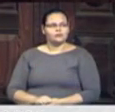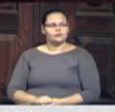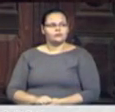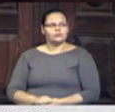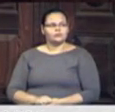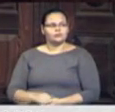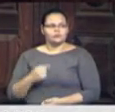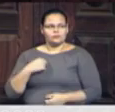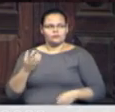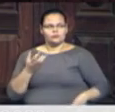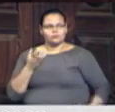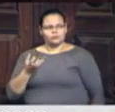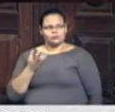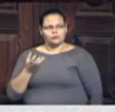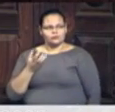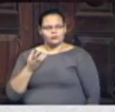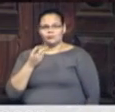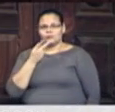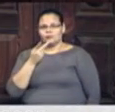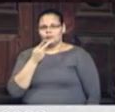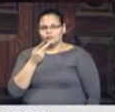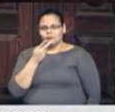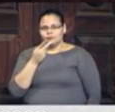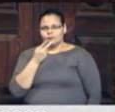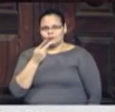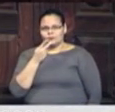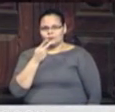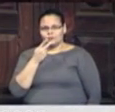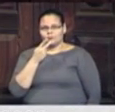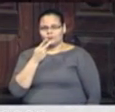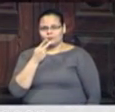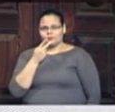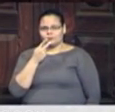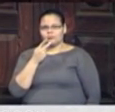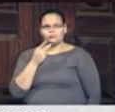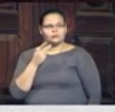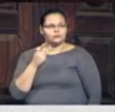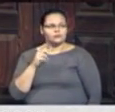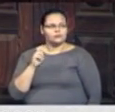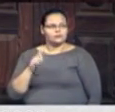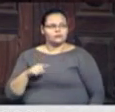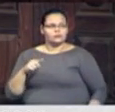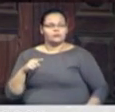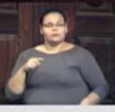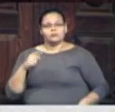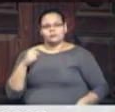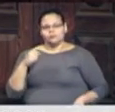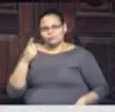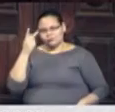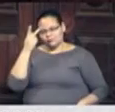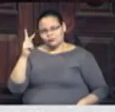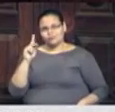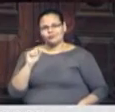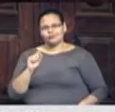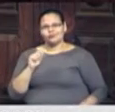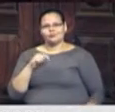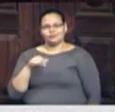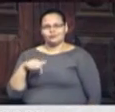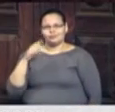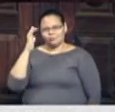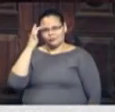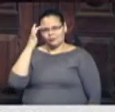E eu quero falar exatamente a respeito do que eu